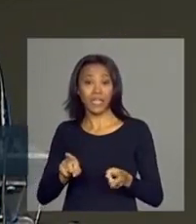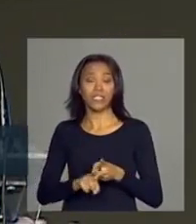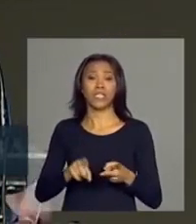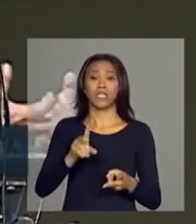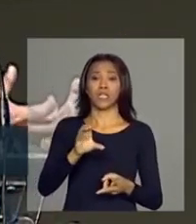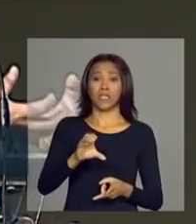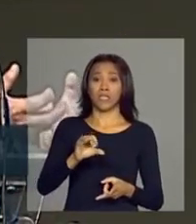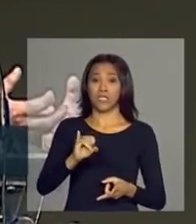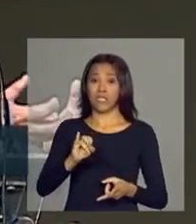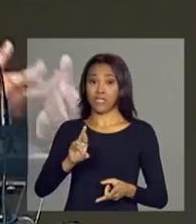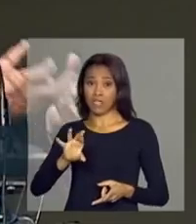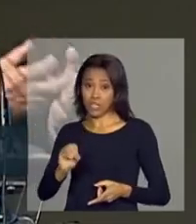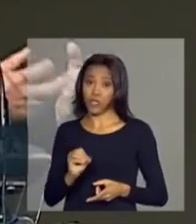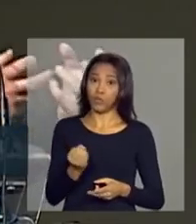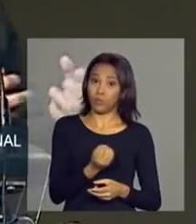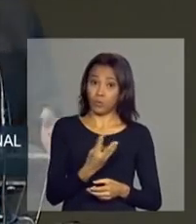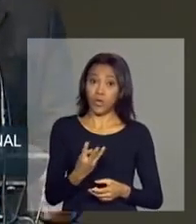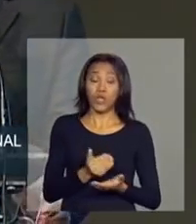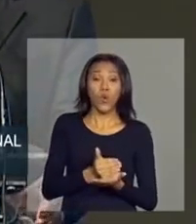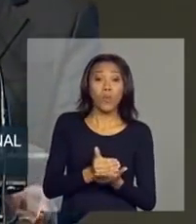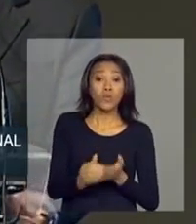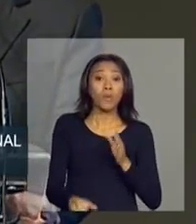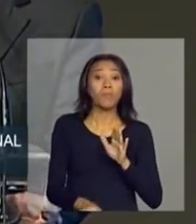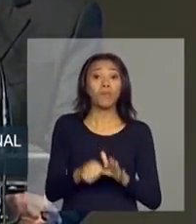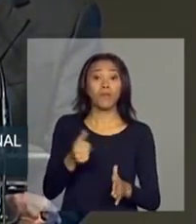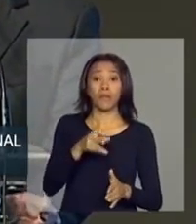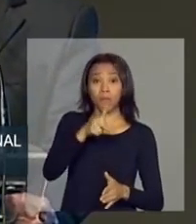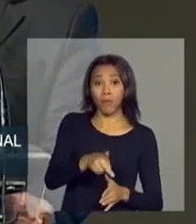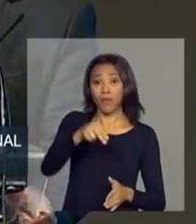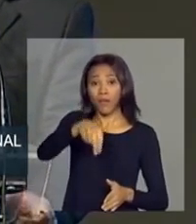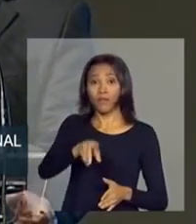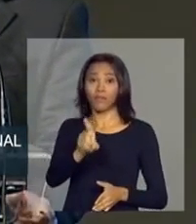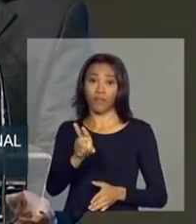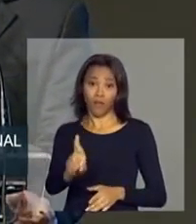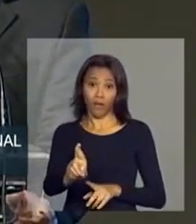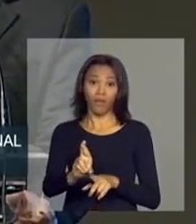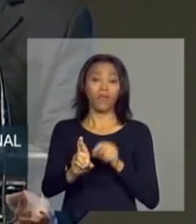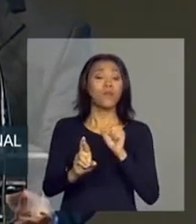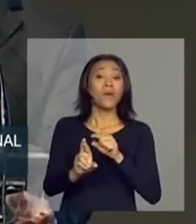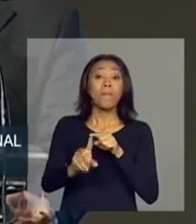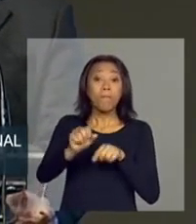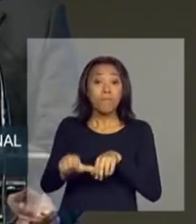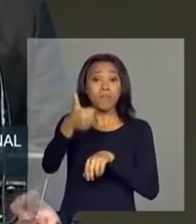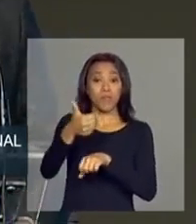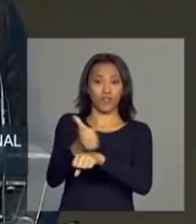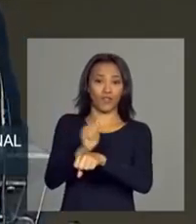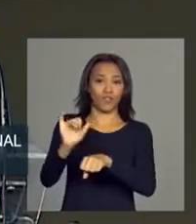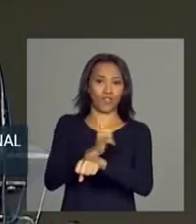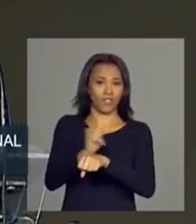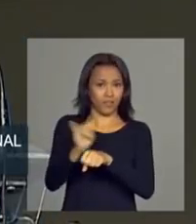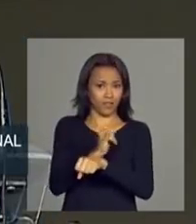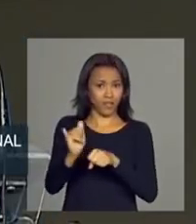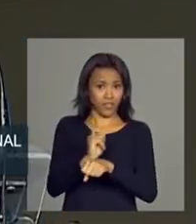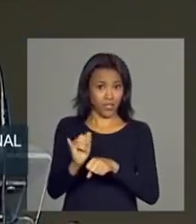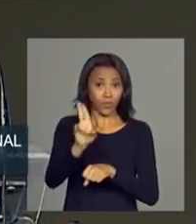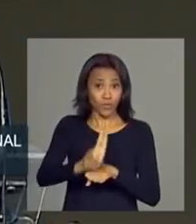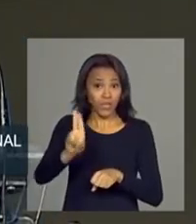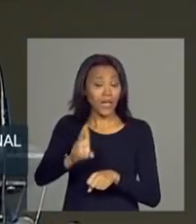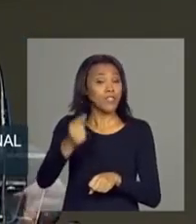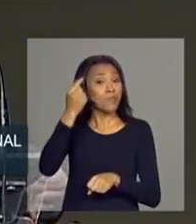que a gente possa dar sequência àquilo que o presidente Lula começou, porque foi ele, com o apoio de